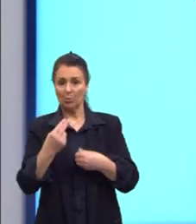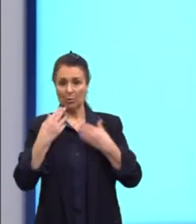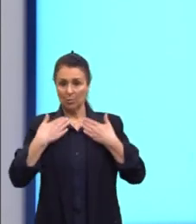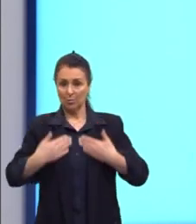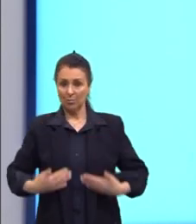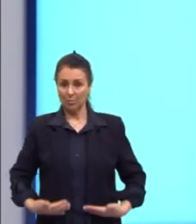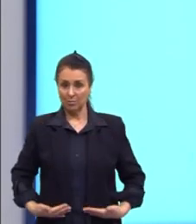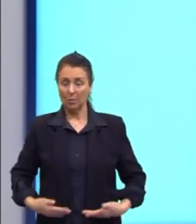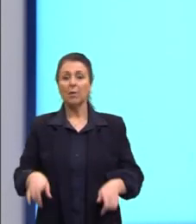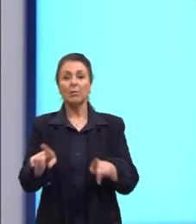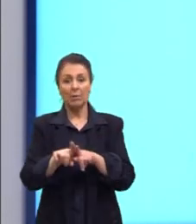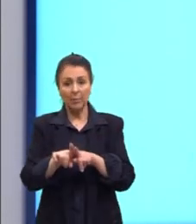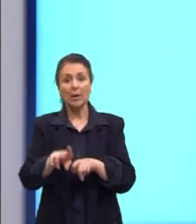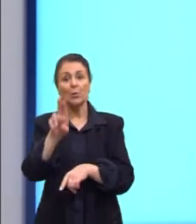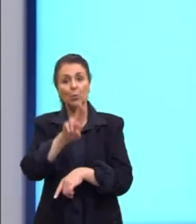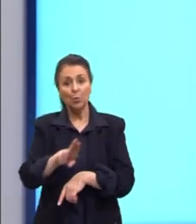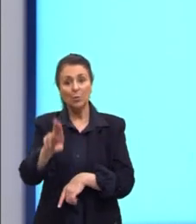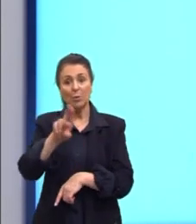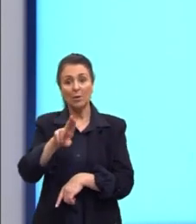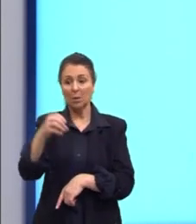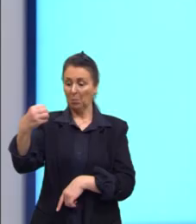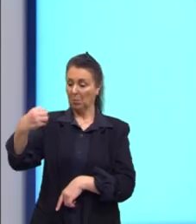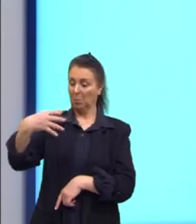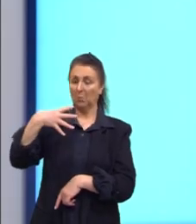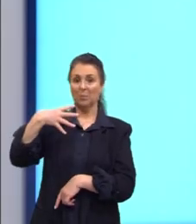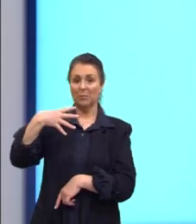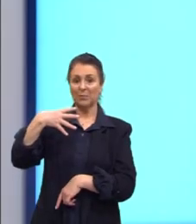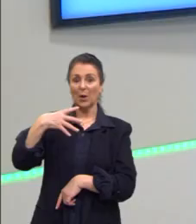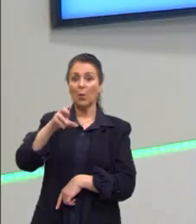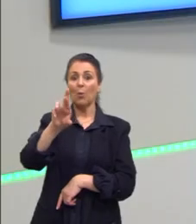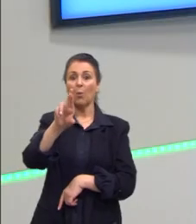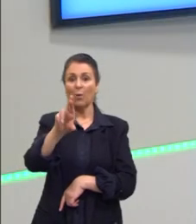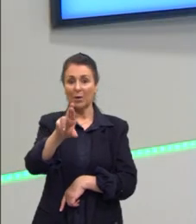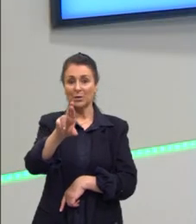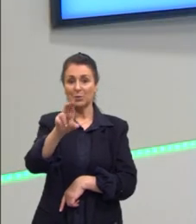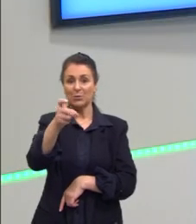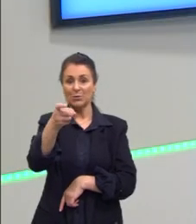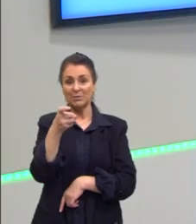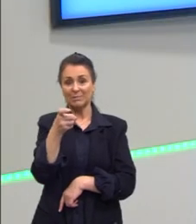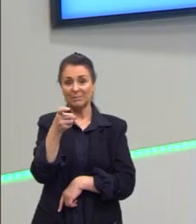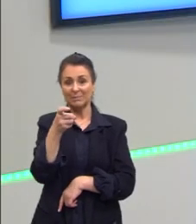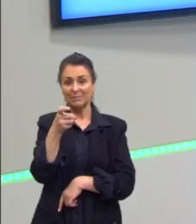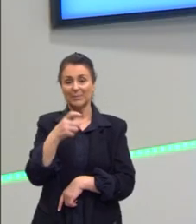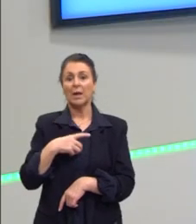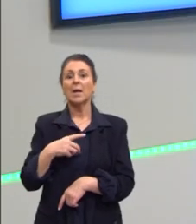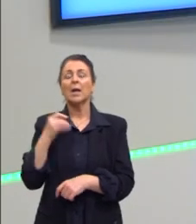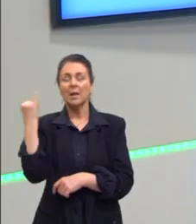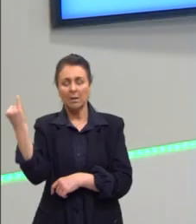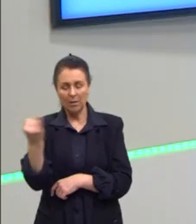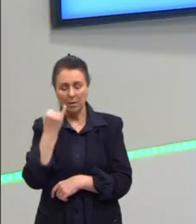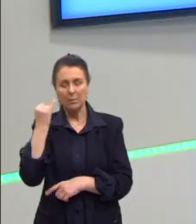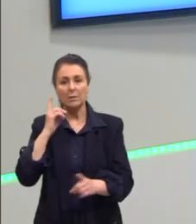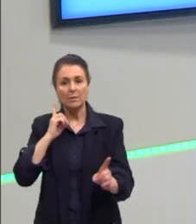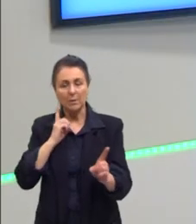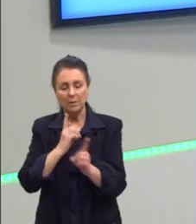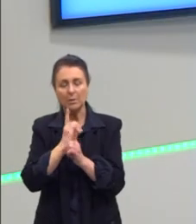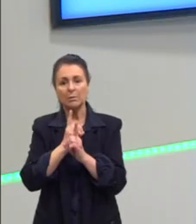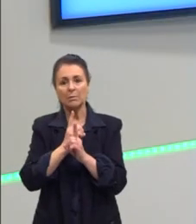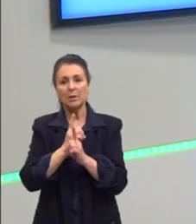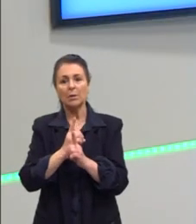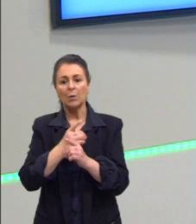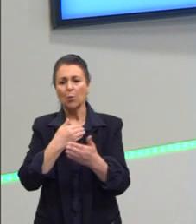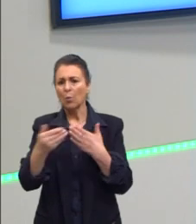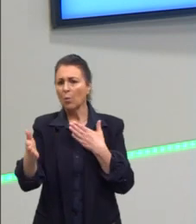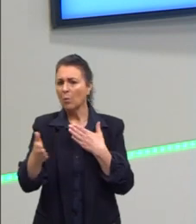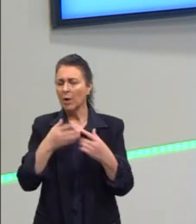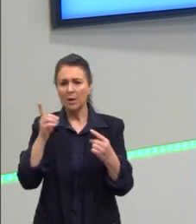verificado também através do raio-x então sim ele é muito importante para diagnosticar um pouco né de